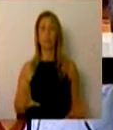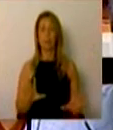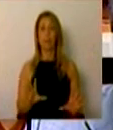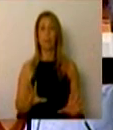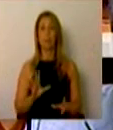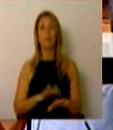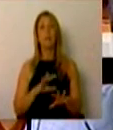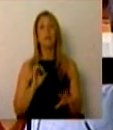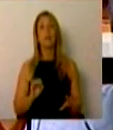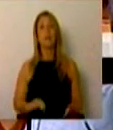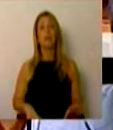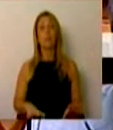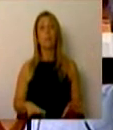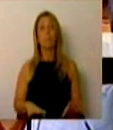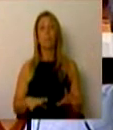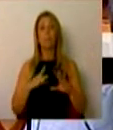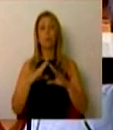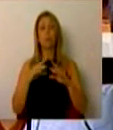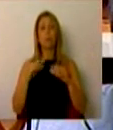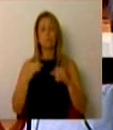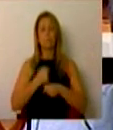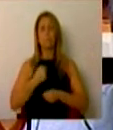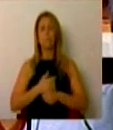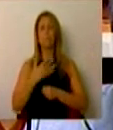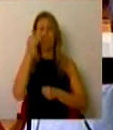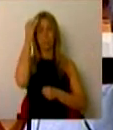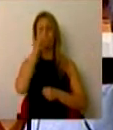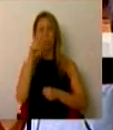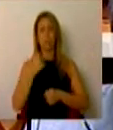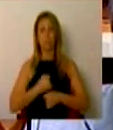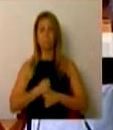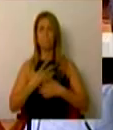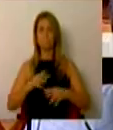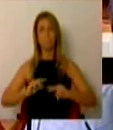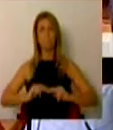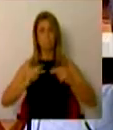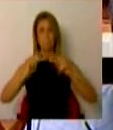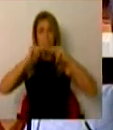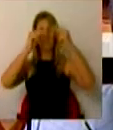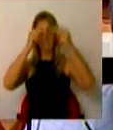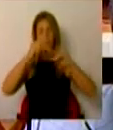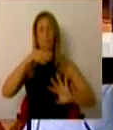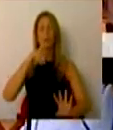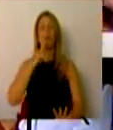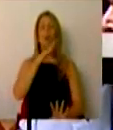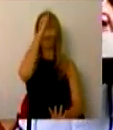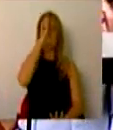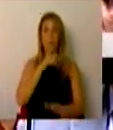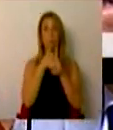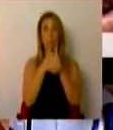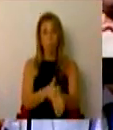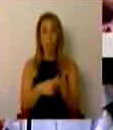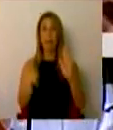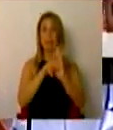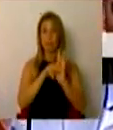da recomposição das carreiras docentes. O Governo está a cumprir não só o artigo 19º,